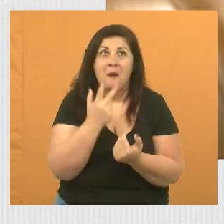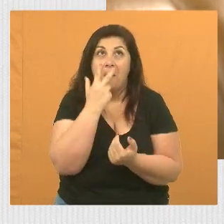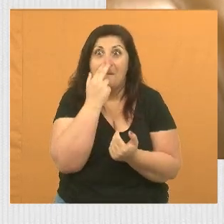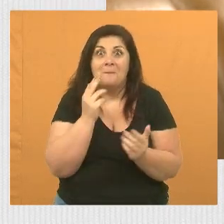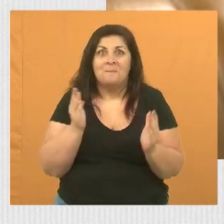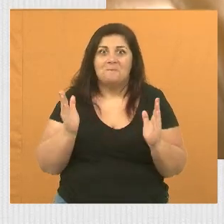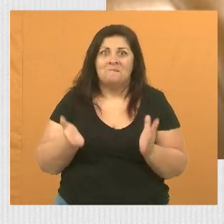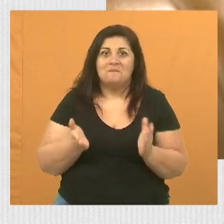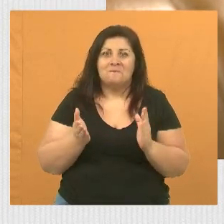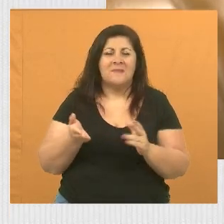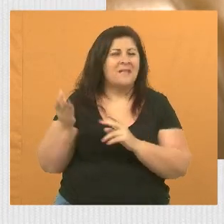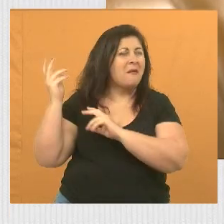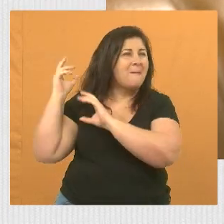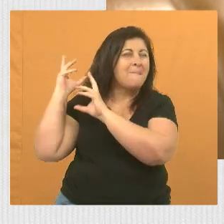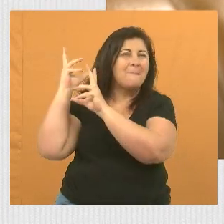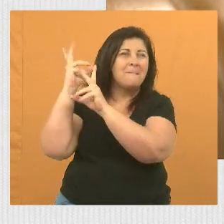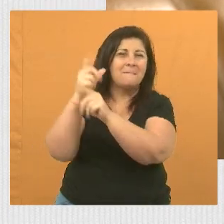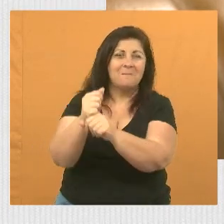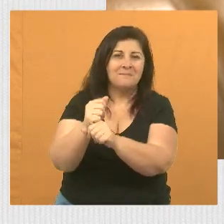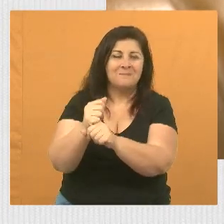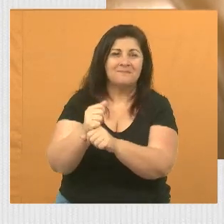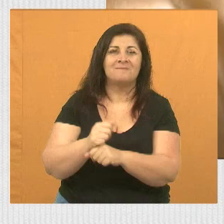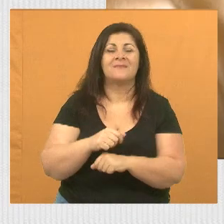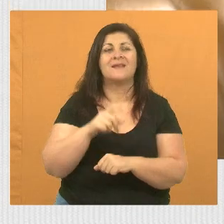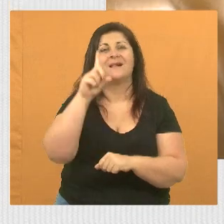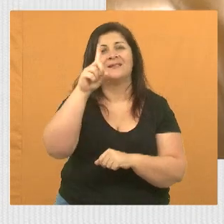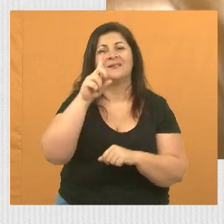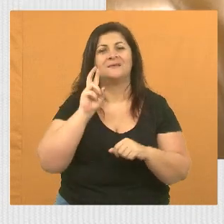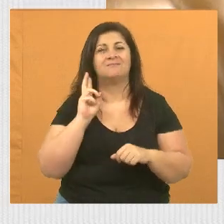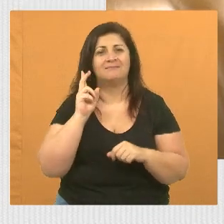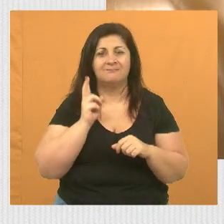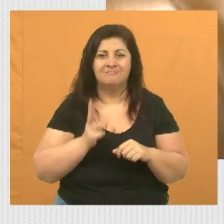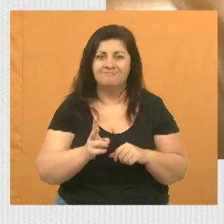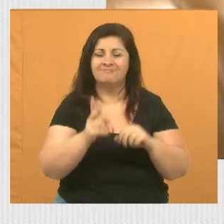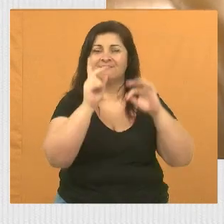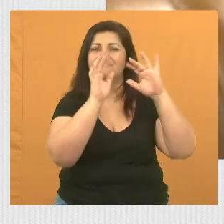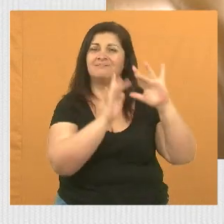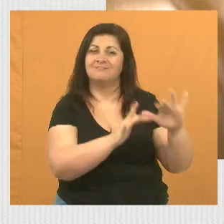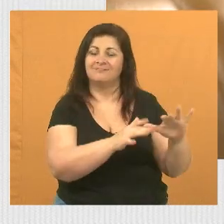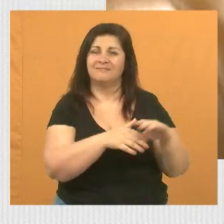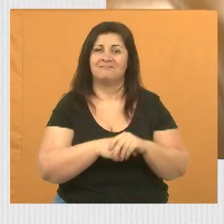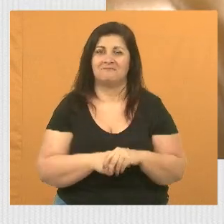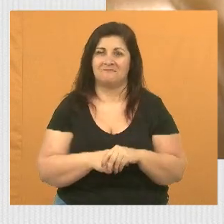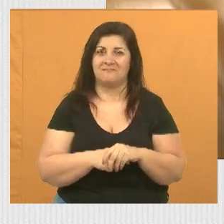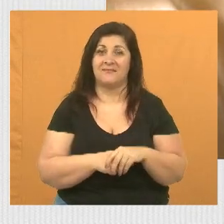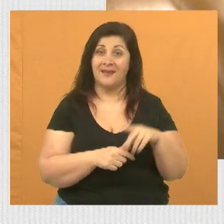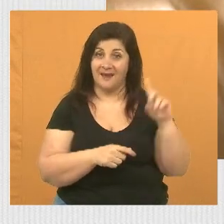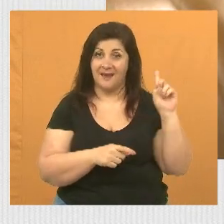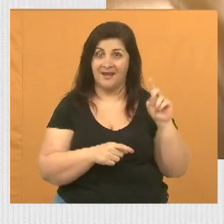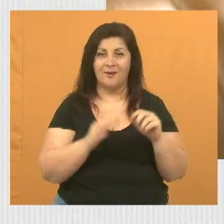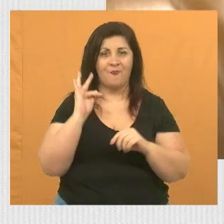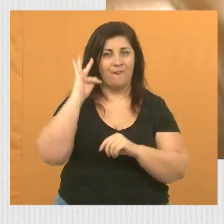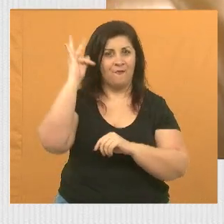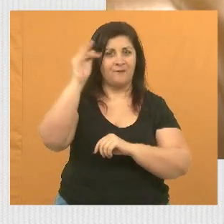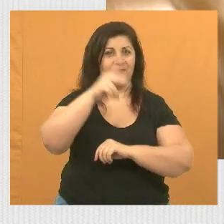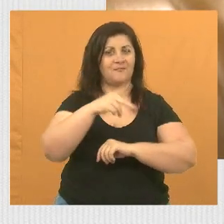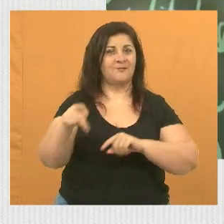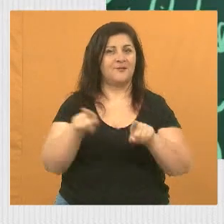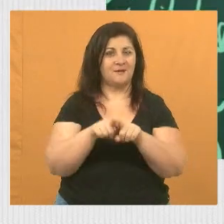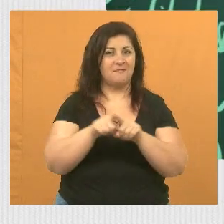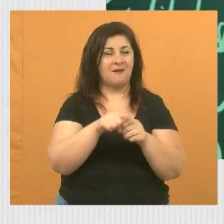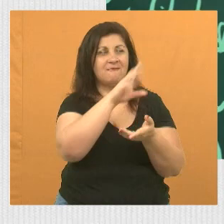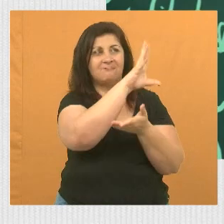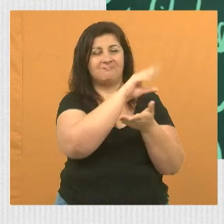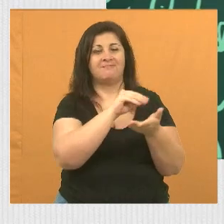hoje, e que eu desejo tudo de bom, que Deus continue iluminando ela, e eu, como futura pedagoga, vou me inspirar nela com